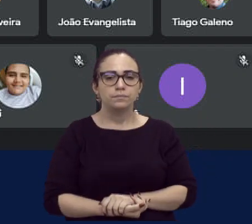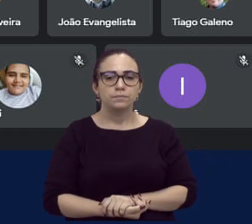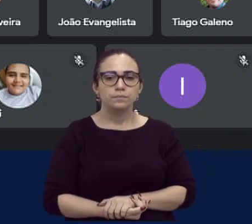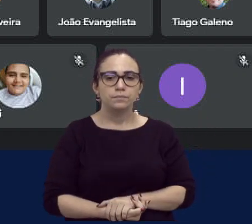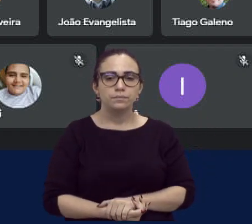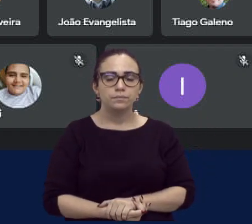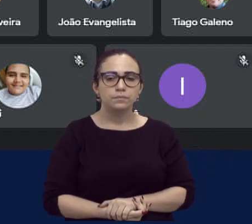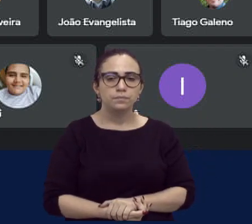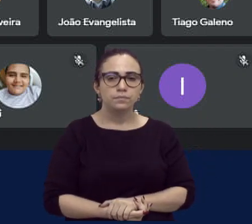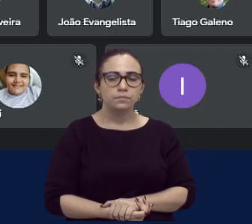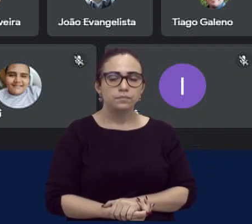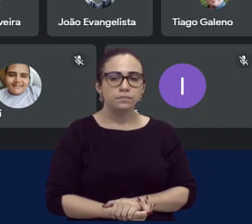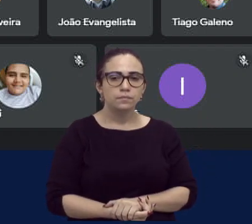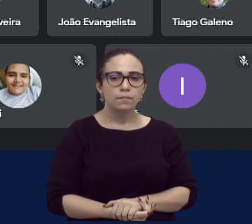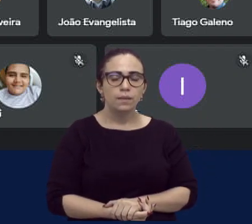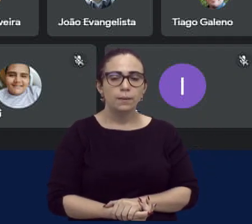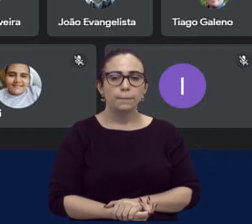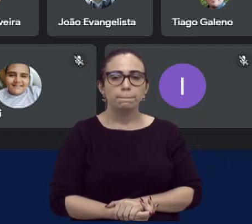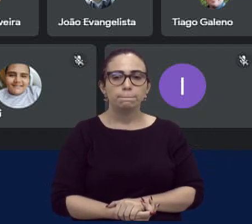assim, e